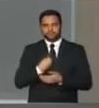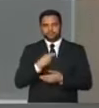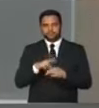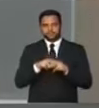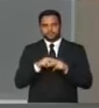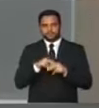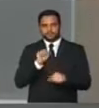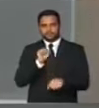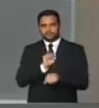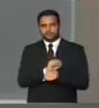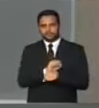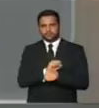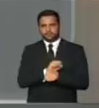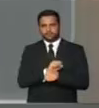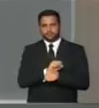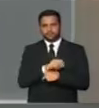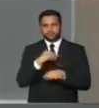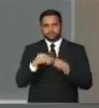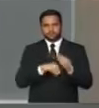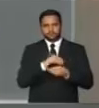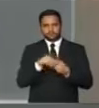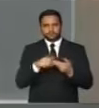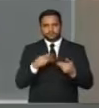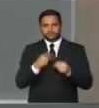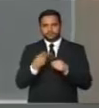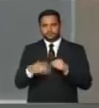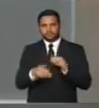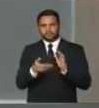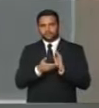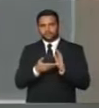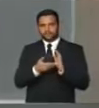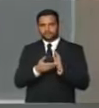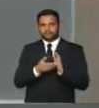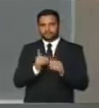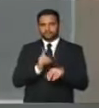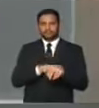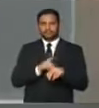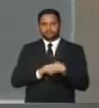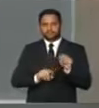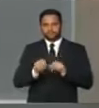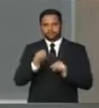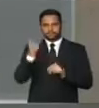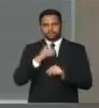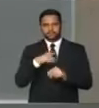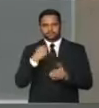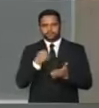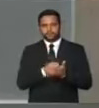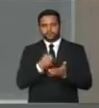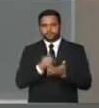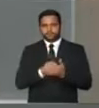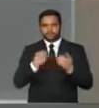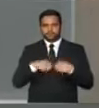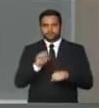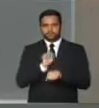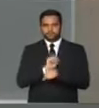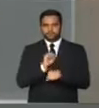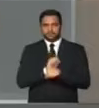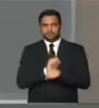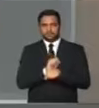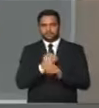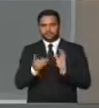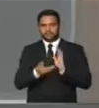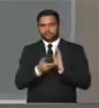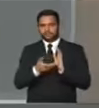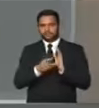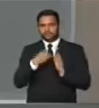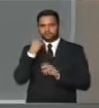para paralisar o funcionamento da Casa no momento em que o país exige e espera que a Câmara